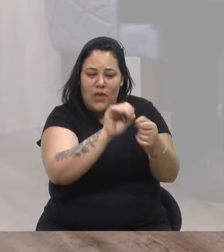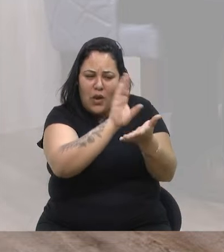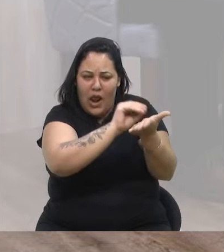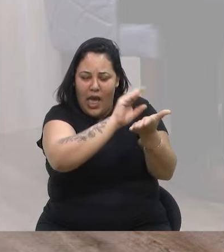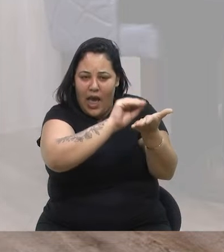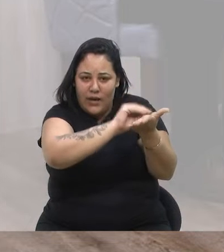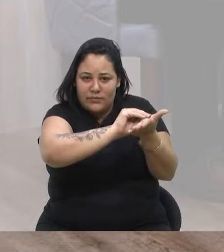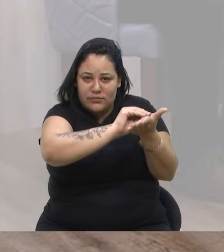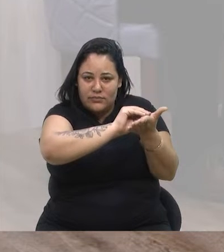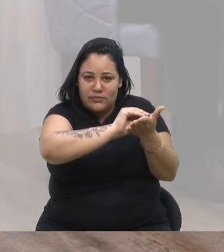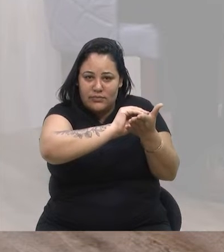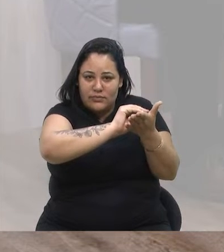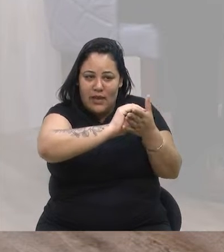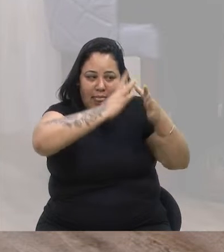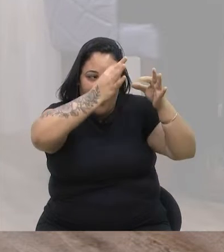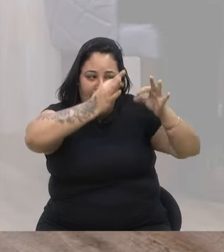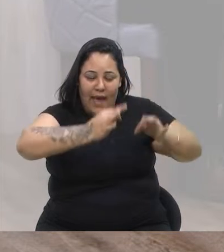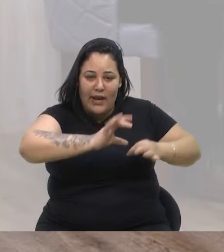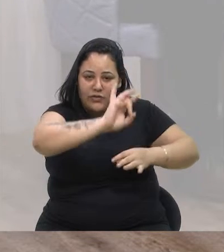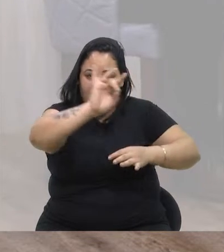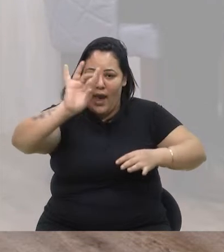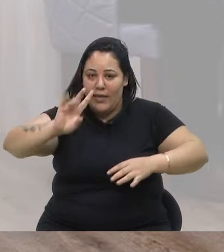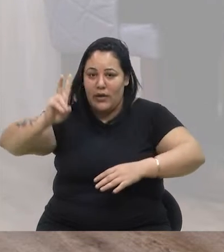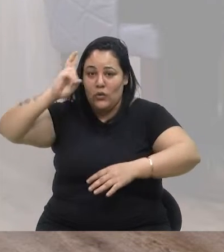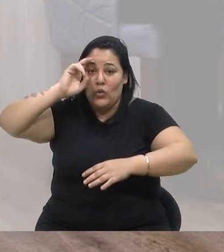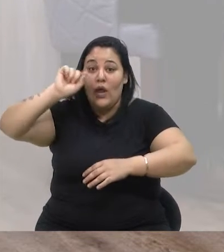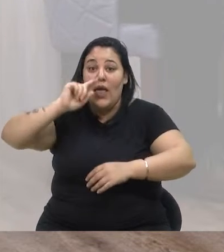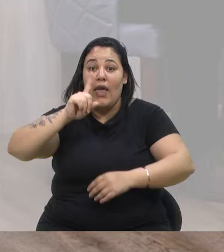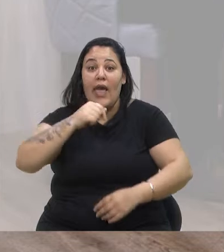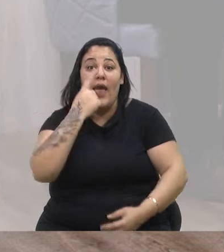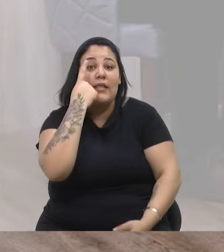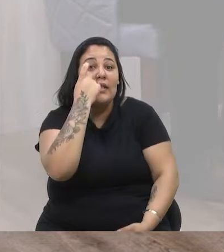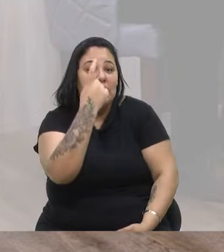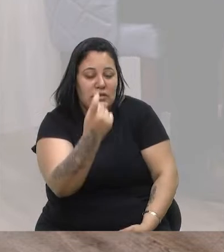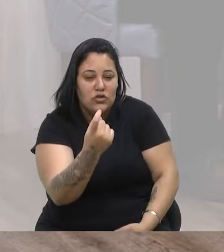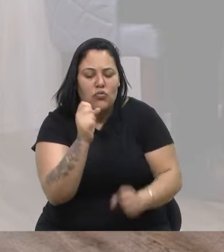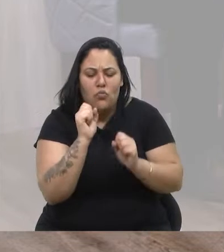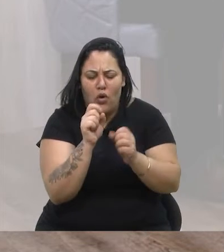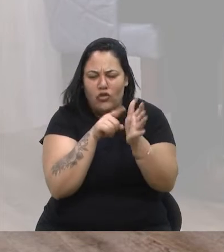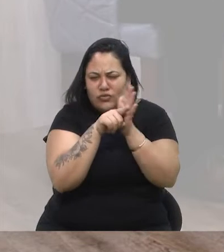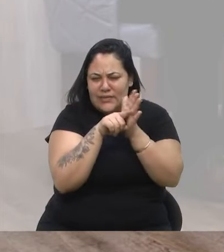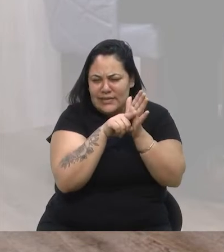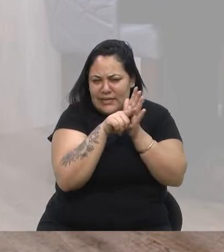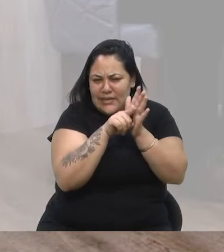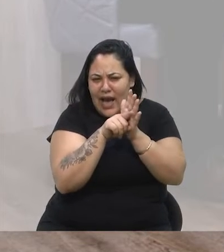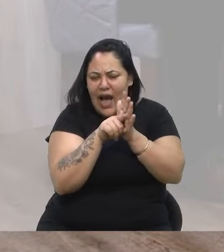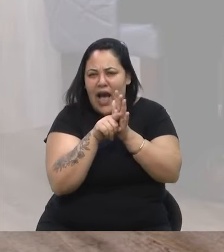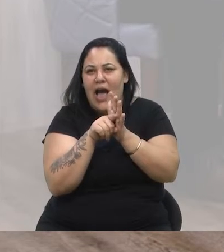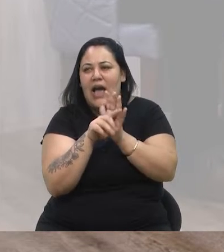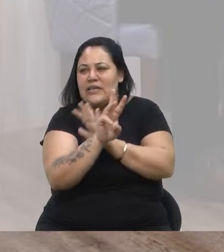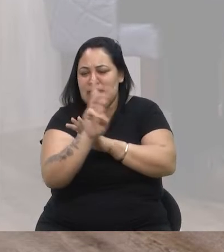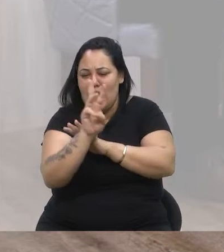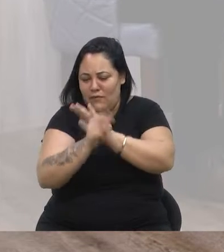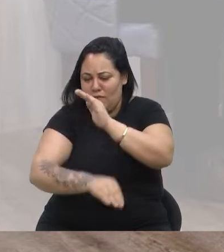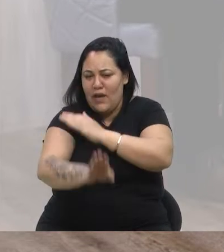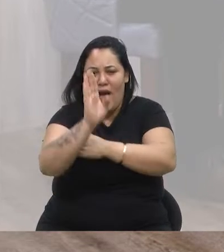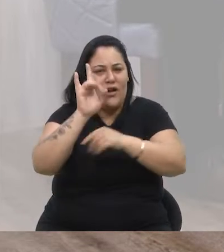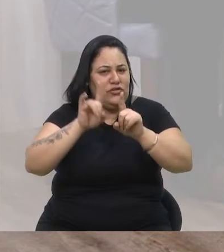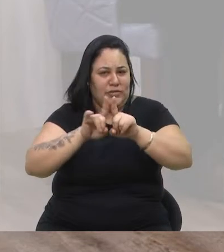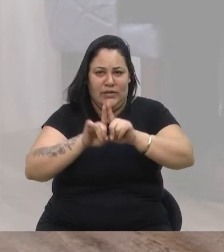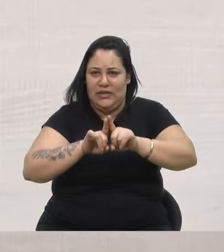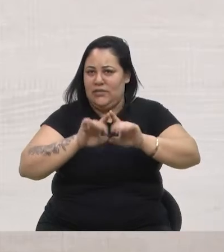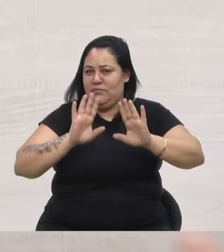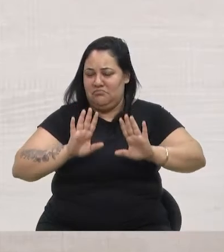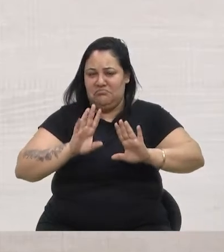dizendo aspectos de cada cultura, o que é interessante para eles. Eles podem pesquisar em sites de